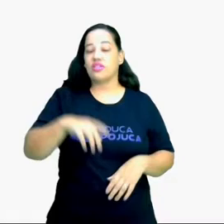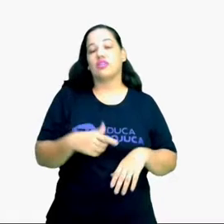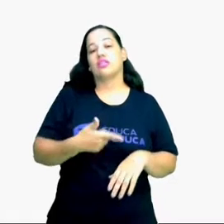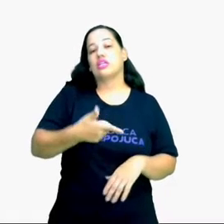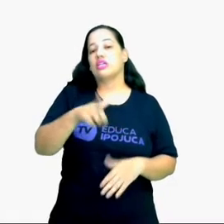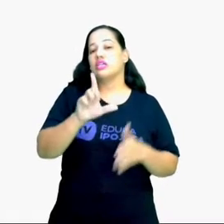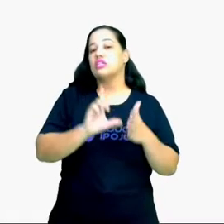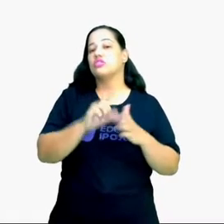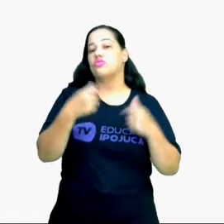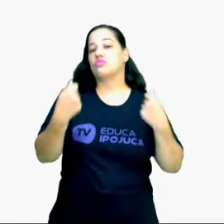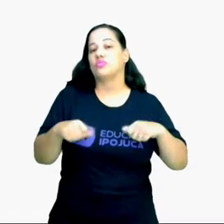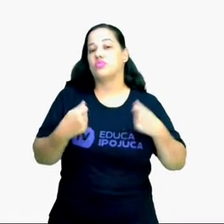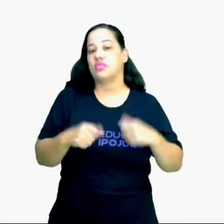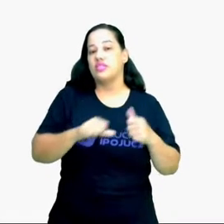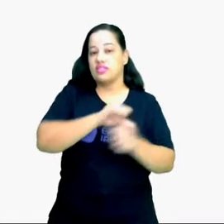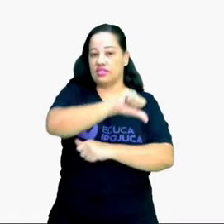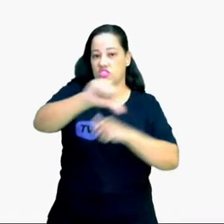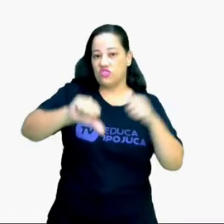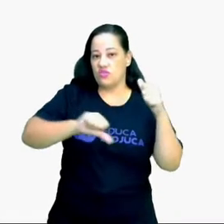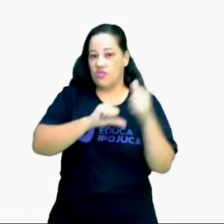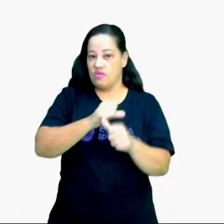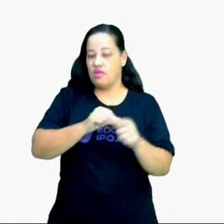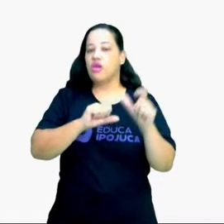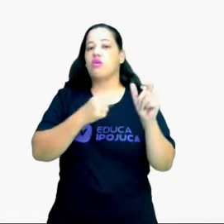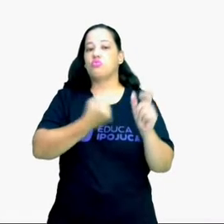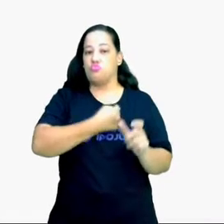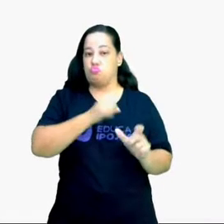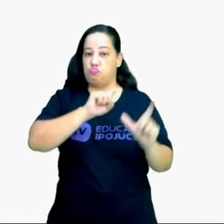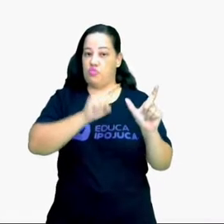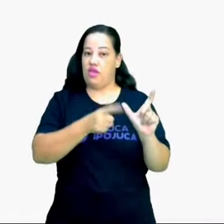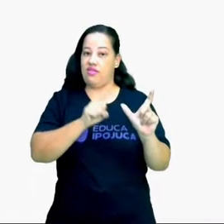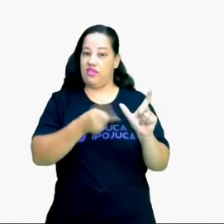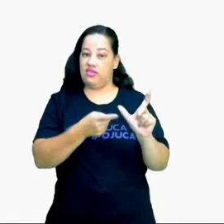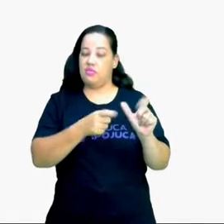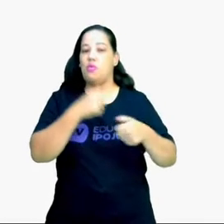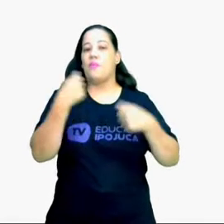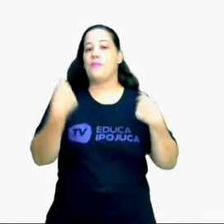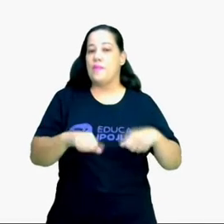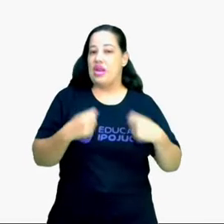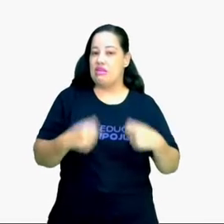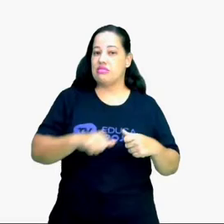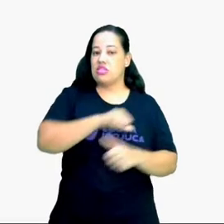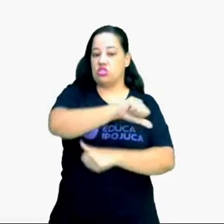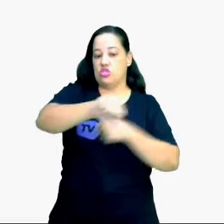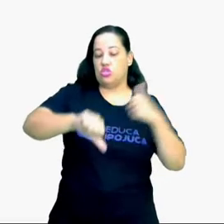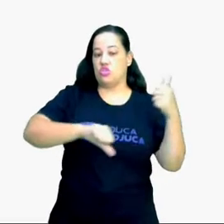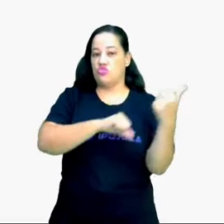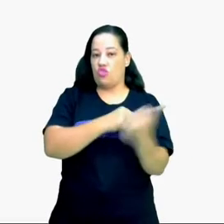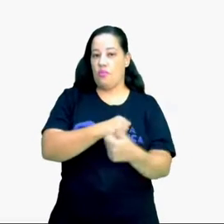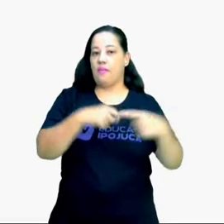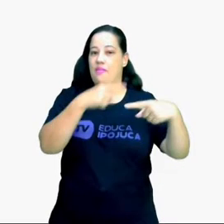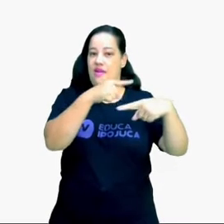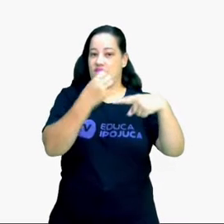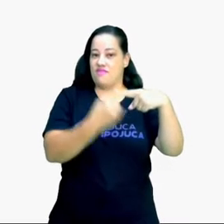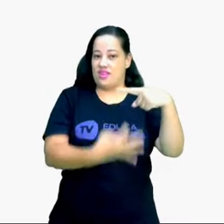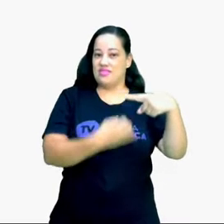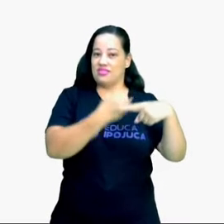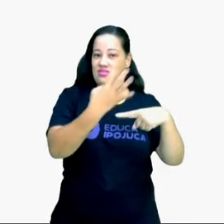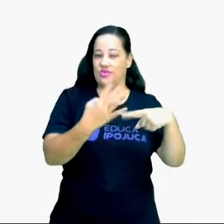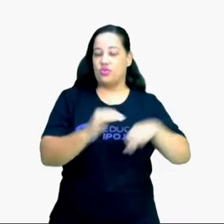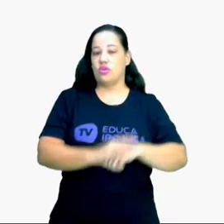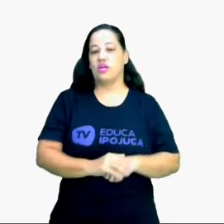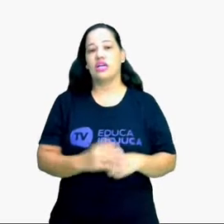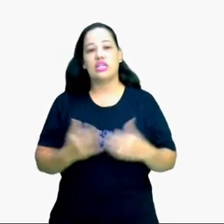Antes, temos que transformar o número decimal em uma fração. 0,5